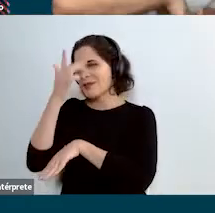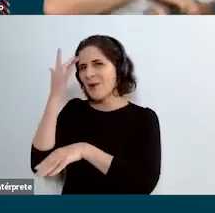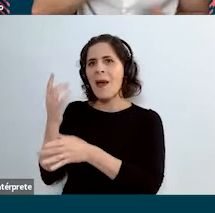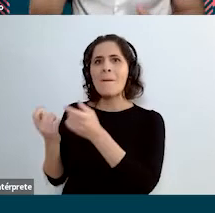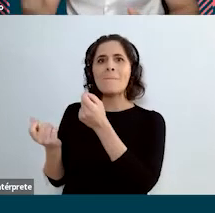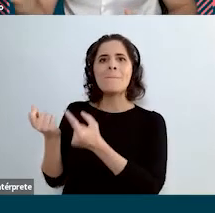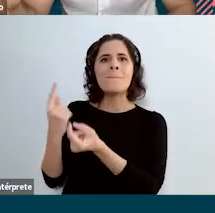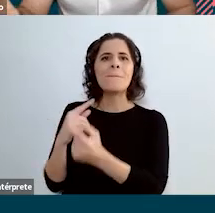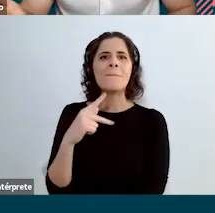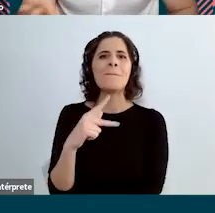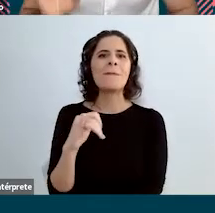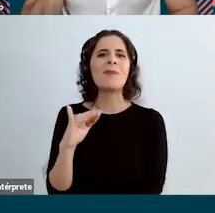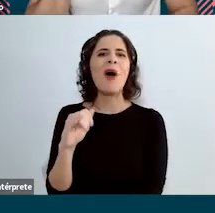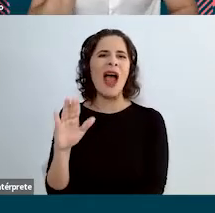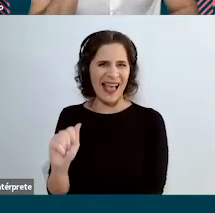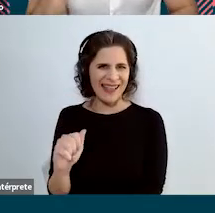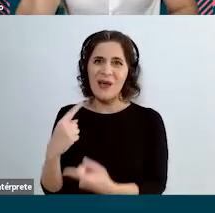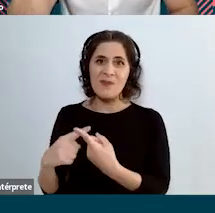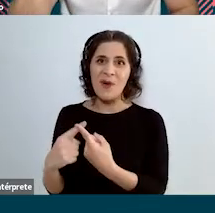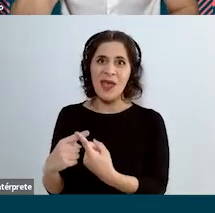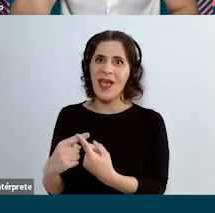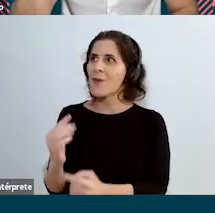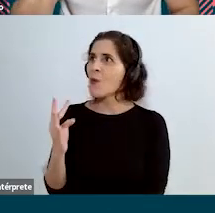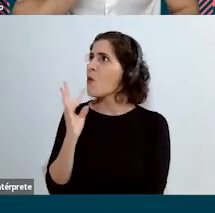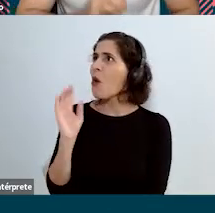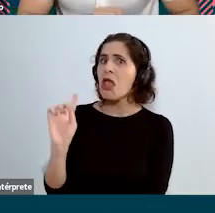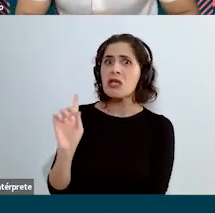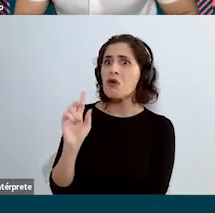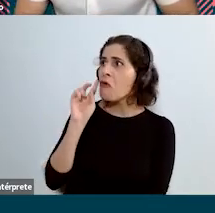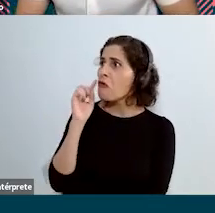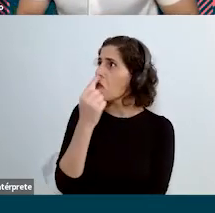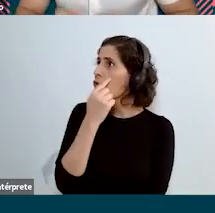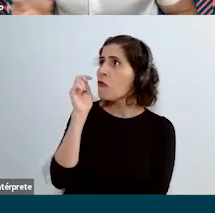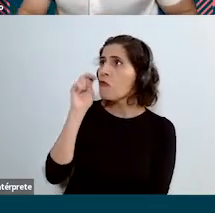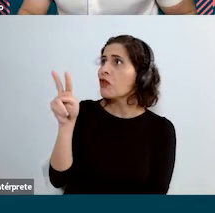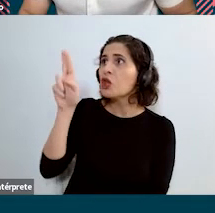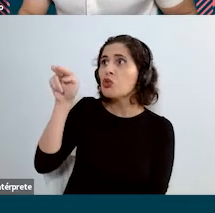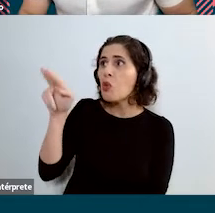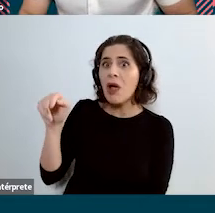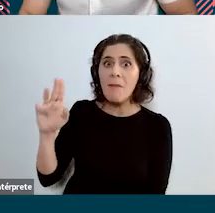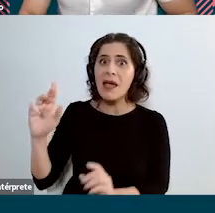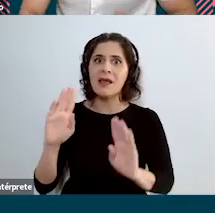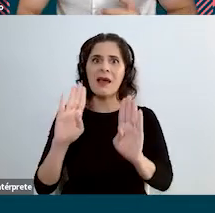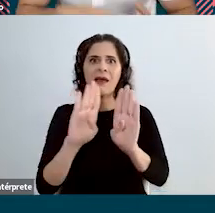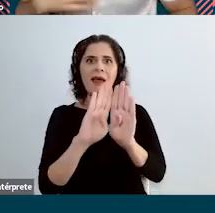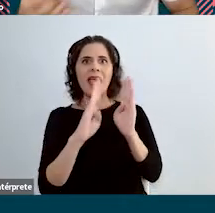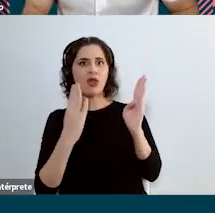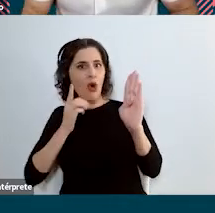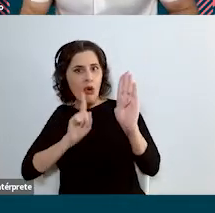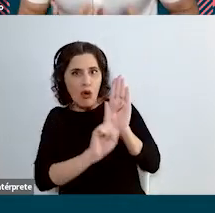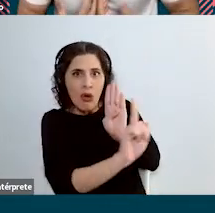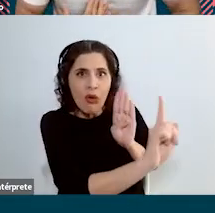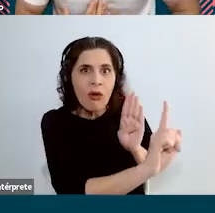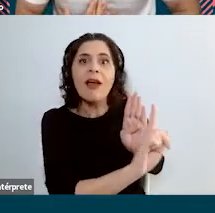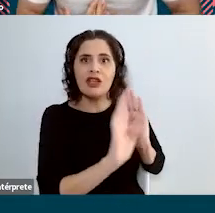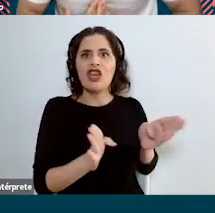gente nunca viu uma pessoa na vida, e só por ele passar na porta, ele é famoso, ele tem 1 milhão de seguidores. Foi basicamente